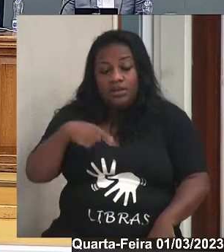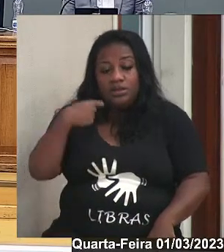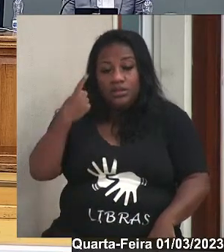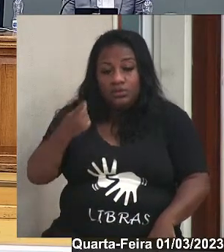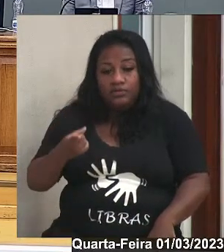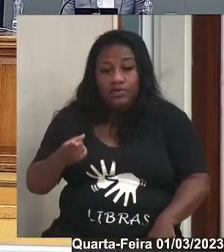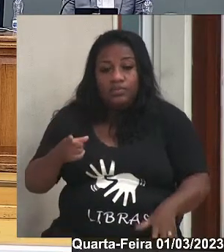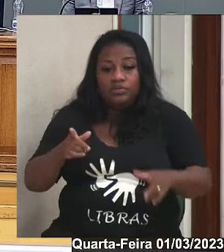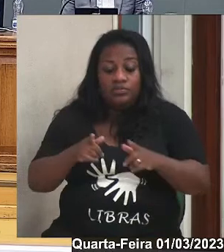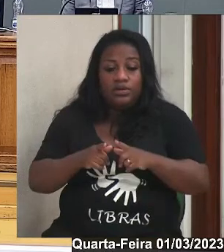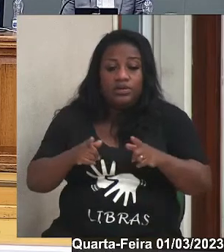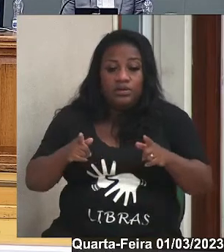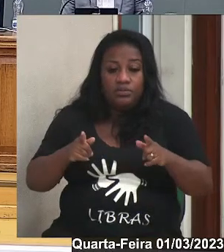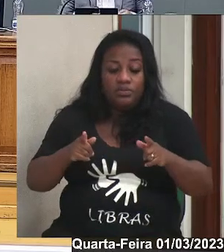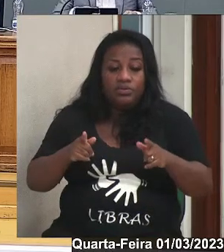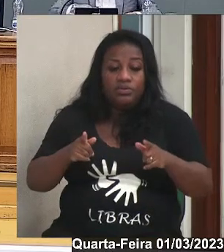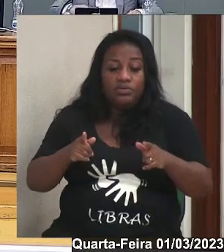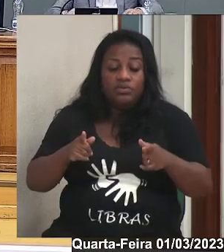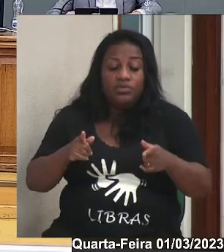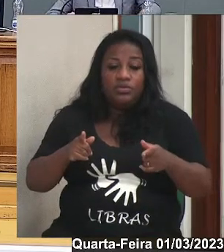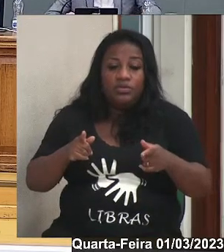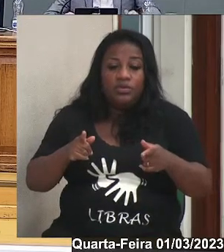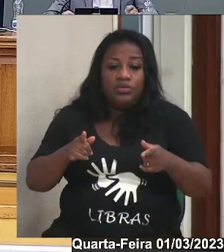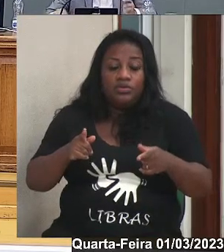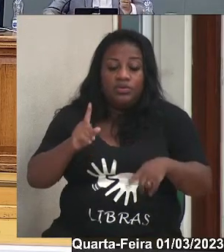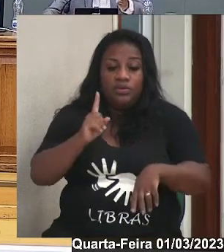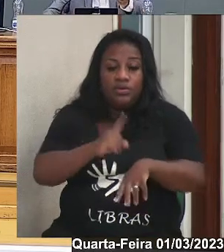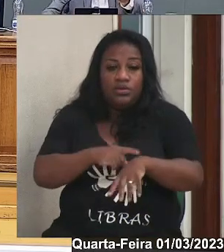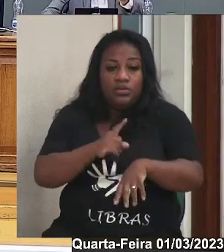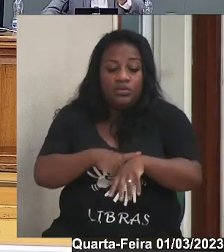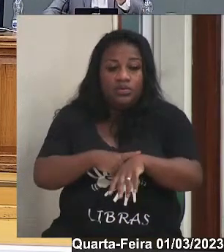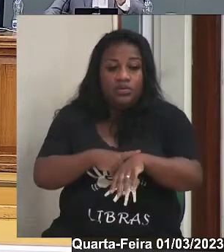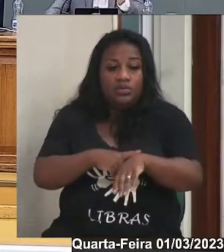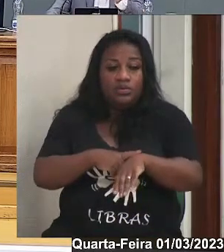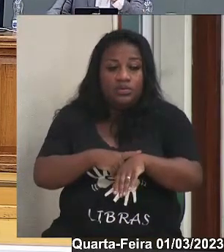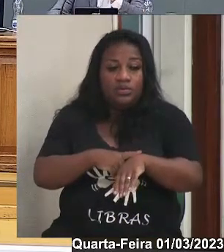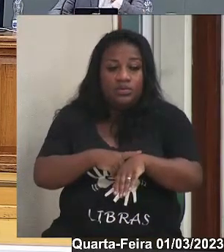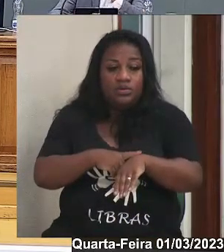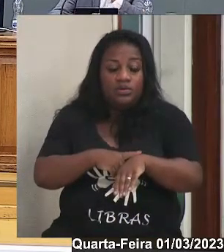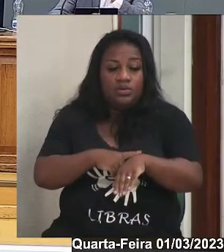Passaremos então ao pequeno expediente. Solicito ao senhor secretário que faça a chamada do primeiro inscrito.